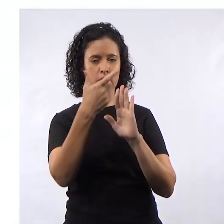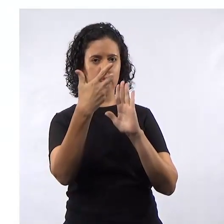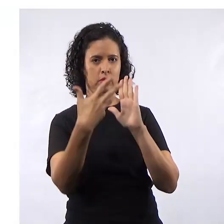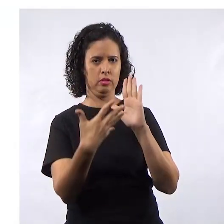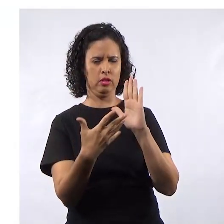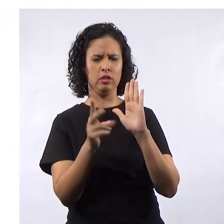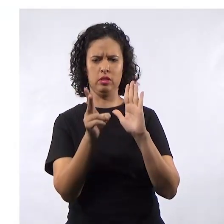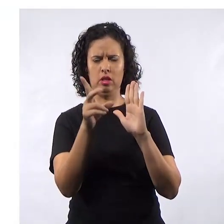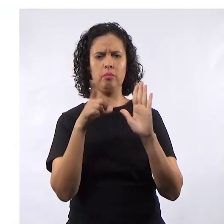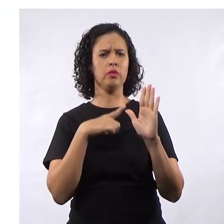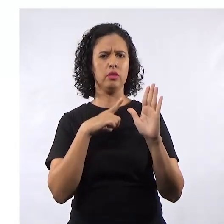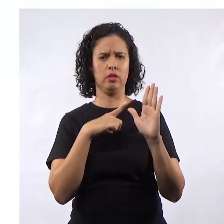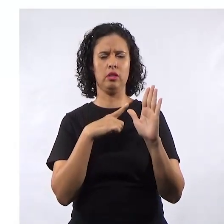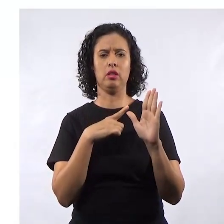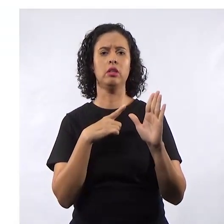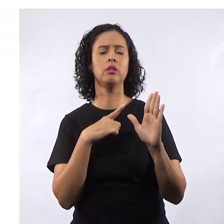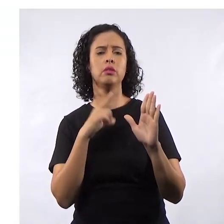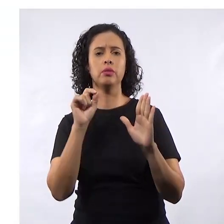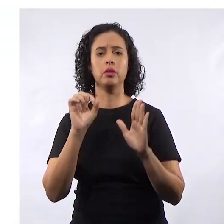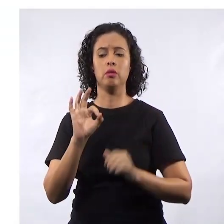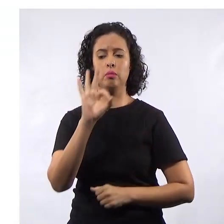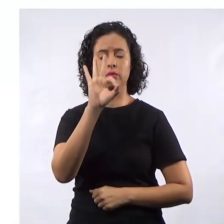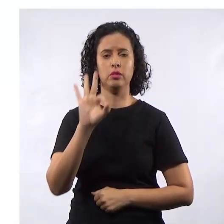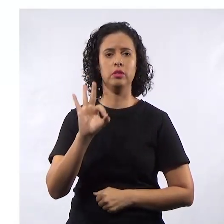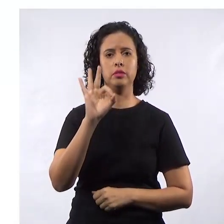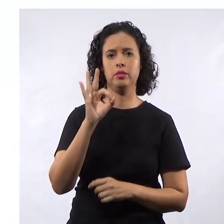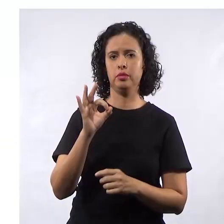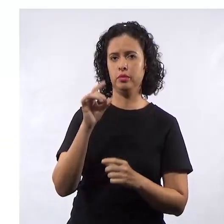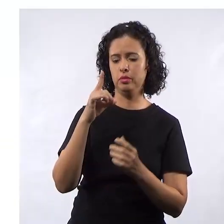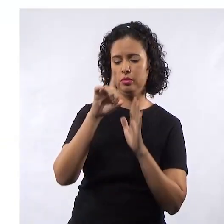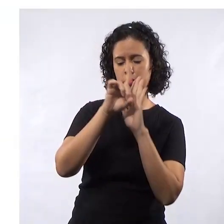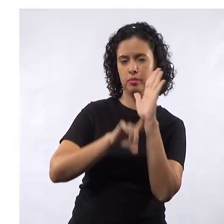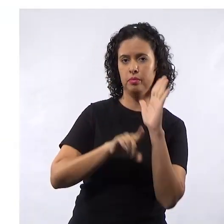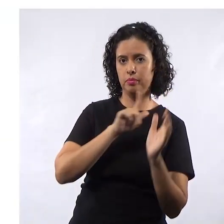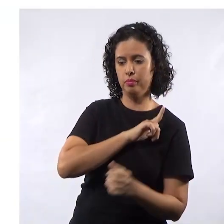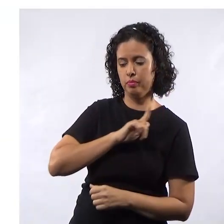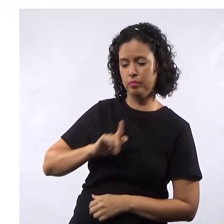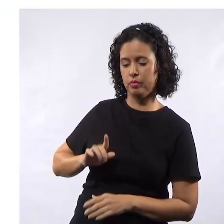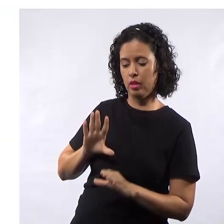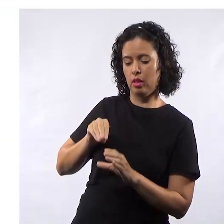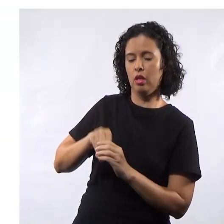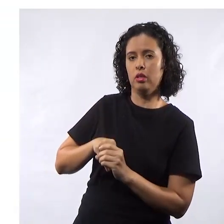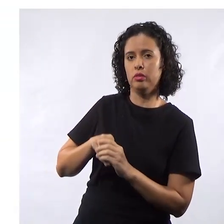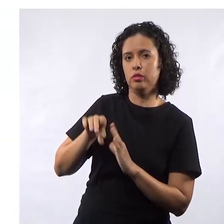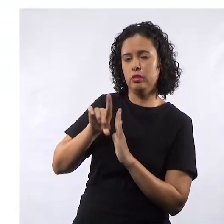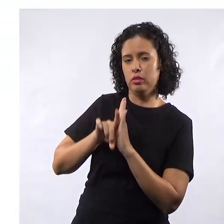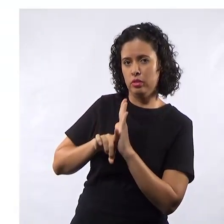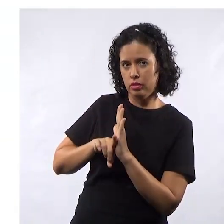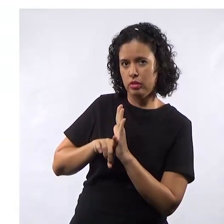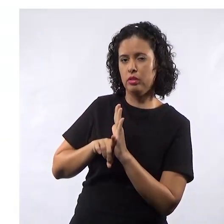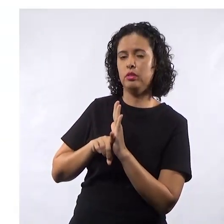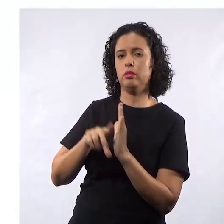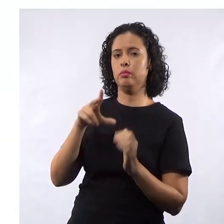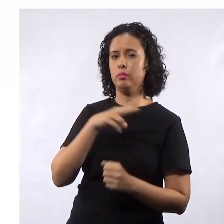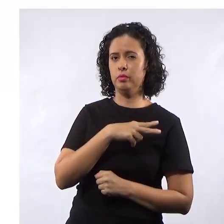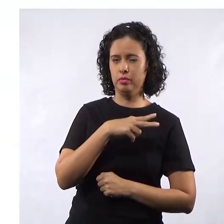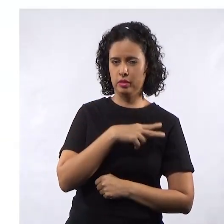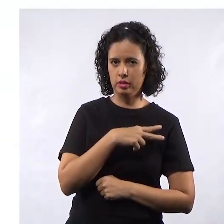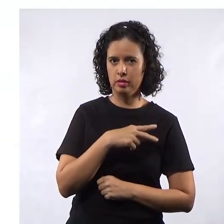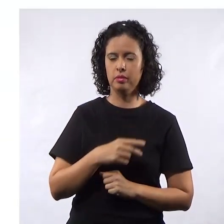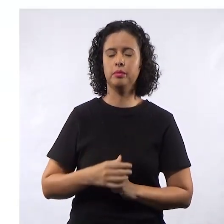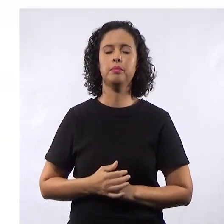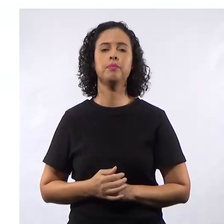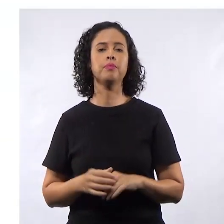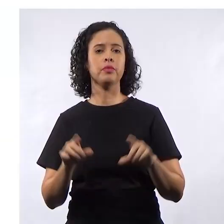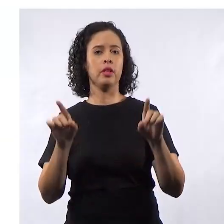parcela de interesse do Estado dentro do direito privado. Lembrando aqui que quando a gente fala de direito público também, a gente pode lembrar